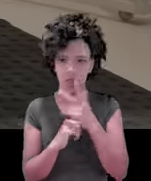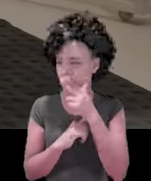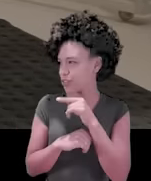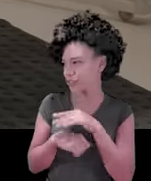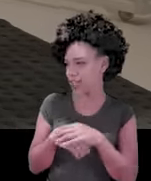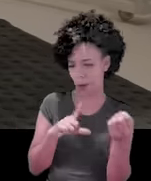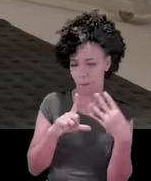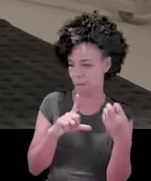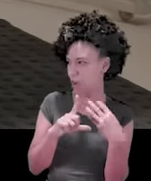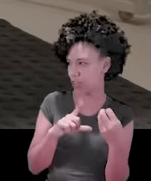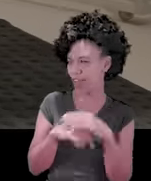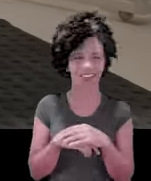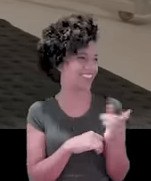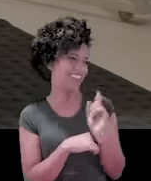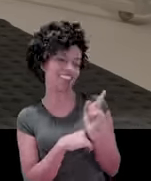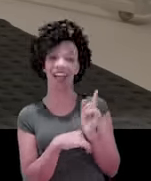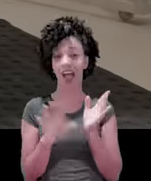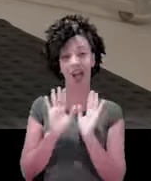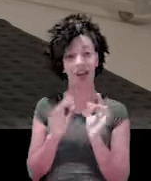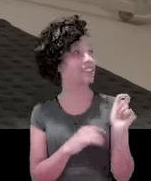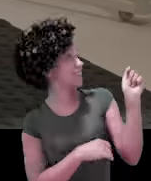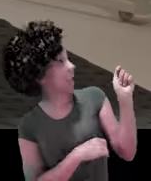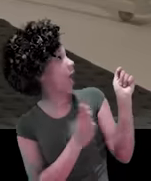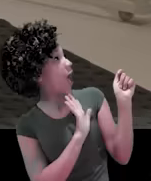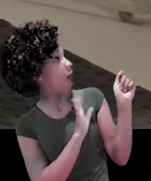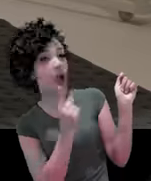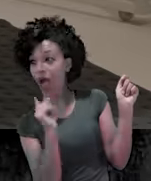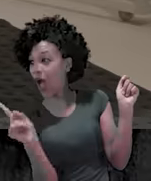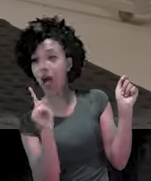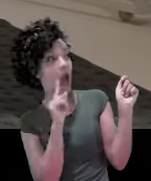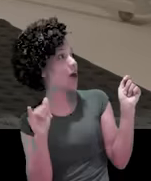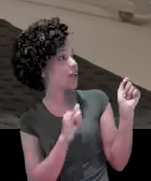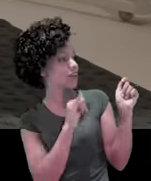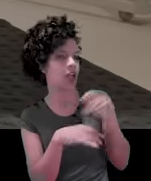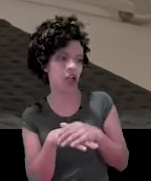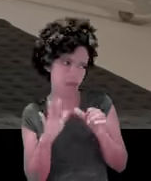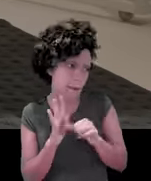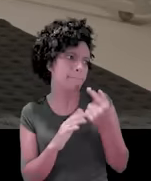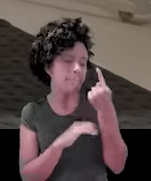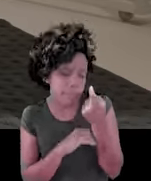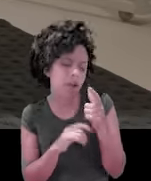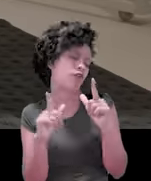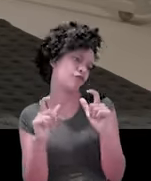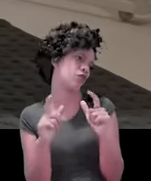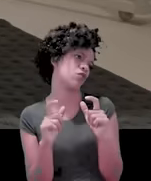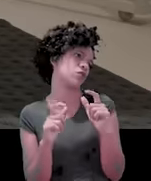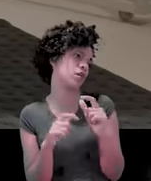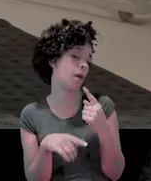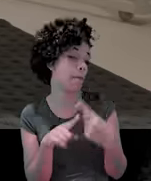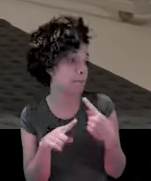que você era um blogueiro viu vai dar uma parada é essa primeira foto é essa única foto